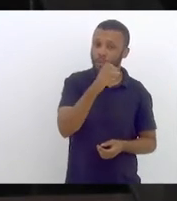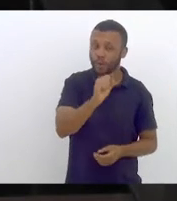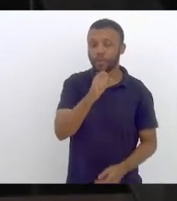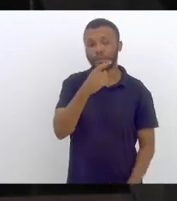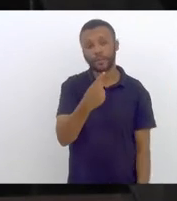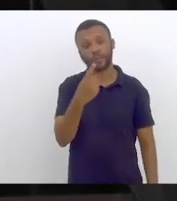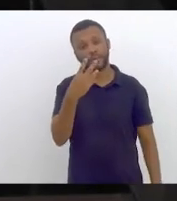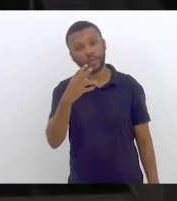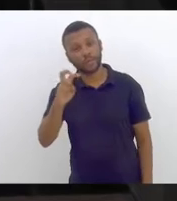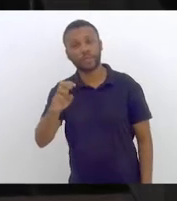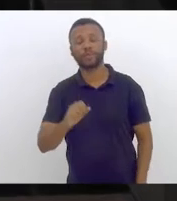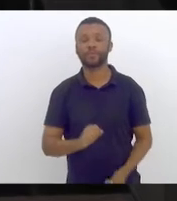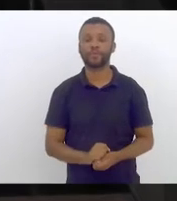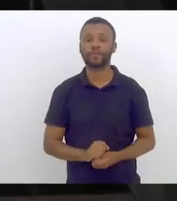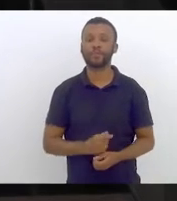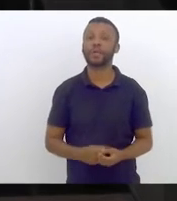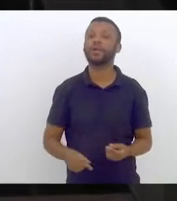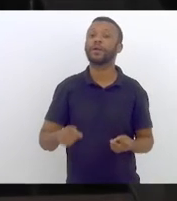48.145 e